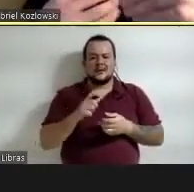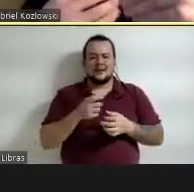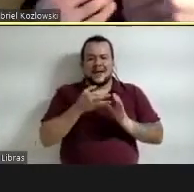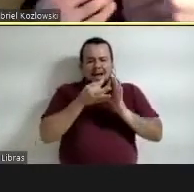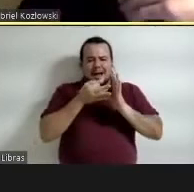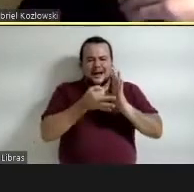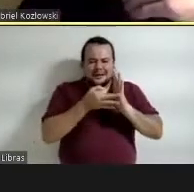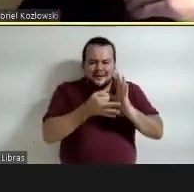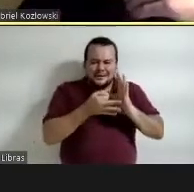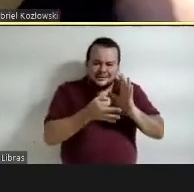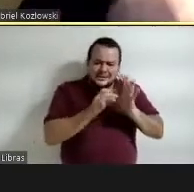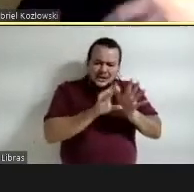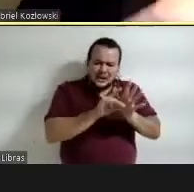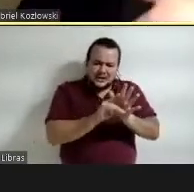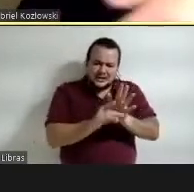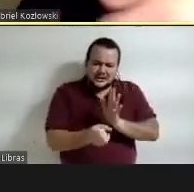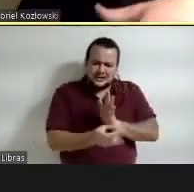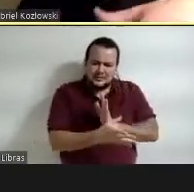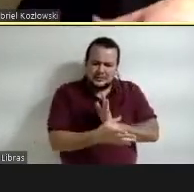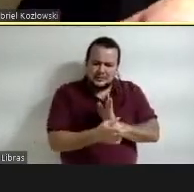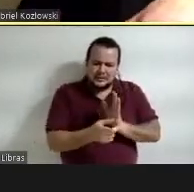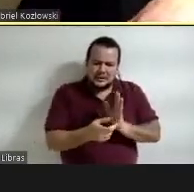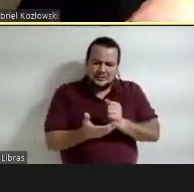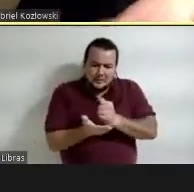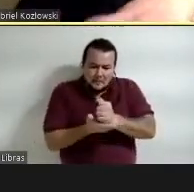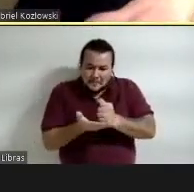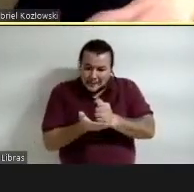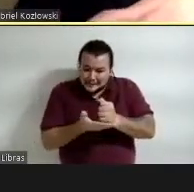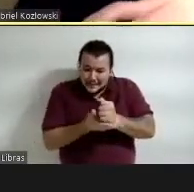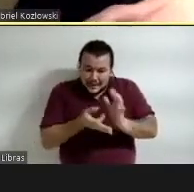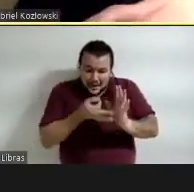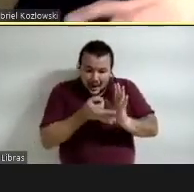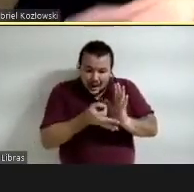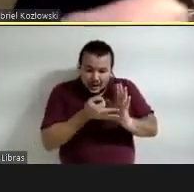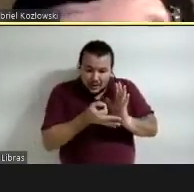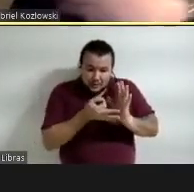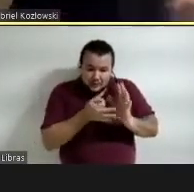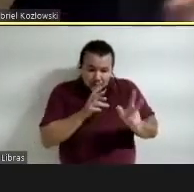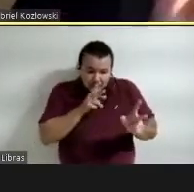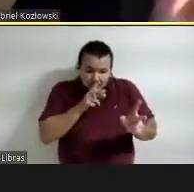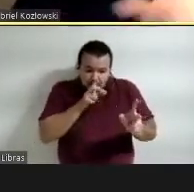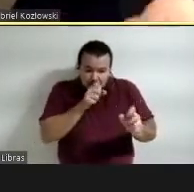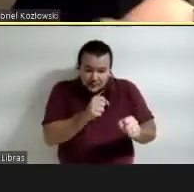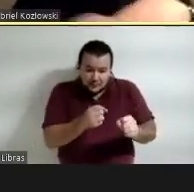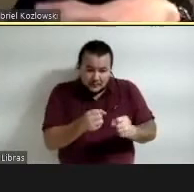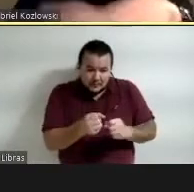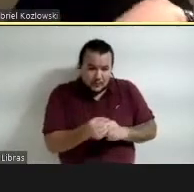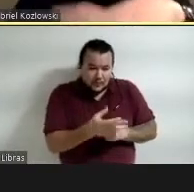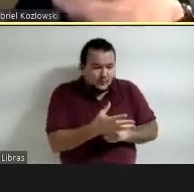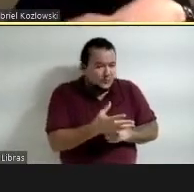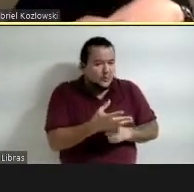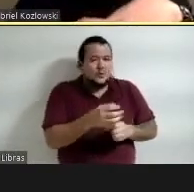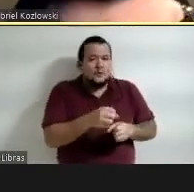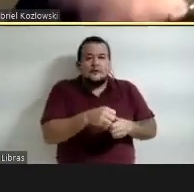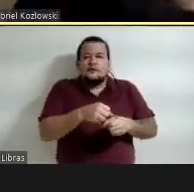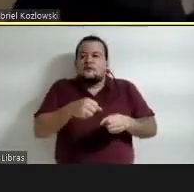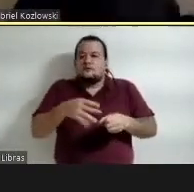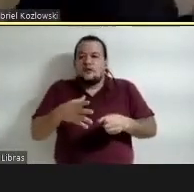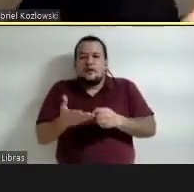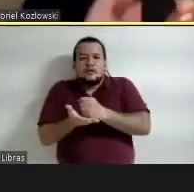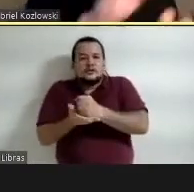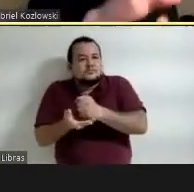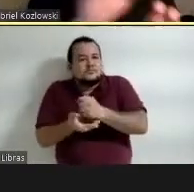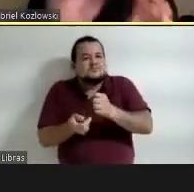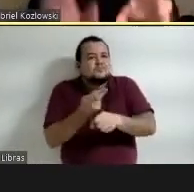ela fundamenta essa crítica pelo esforço moderno desenfreado de buscar a consistência intelectual em